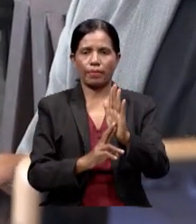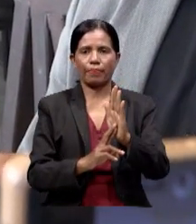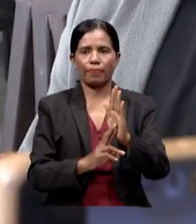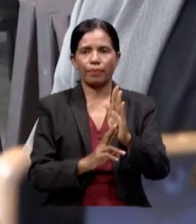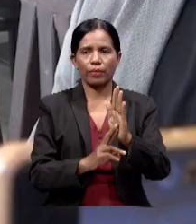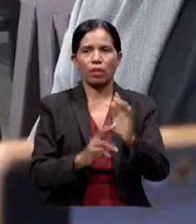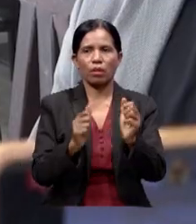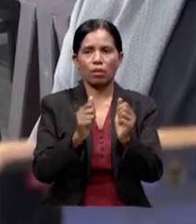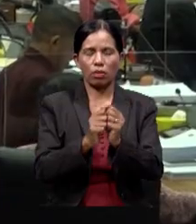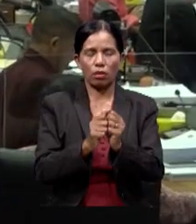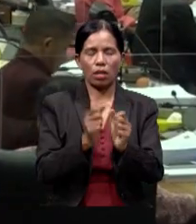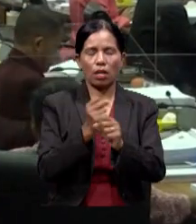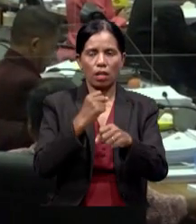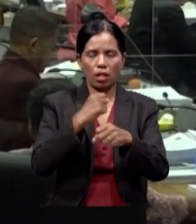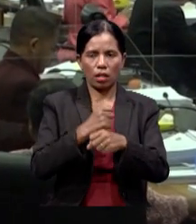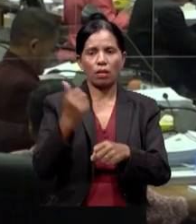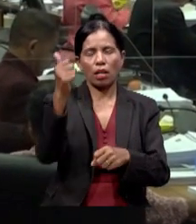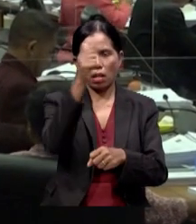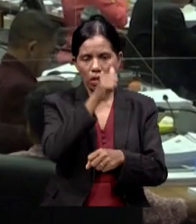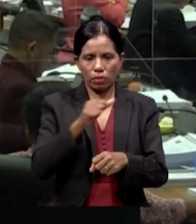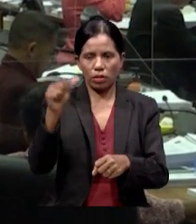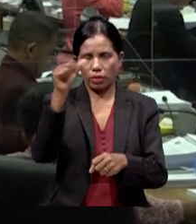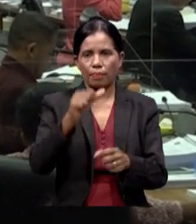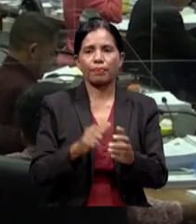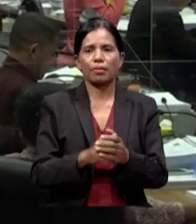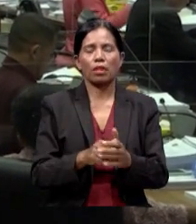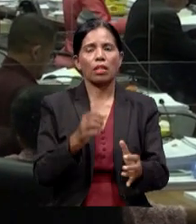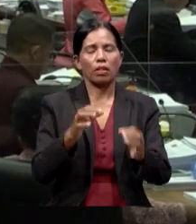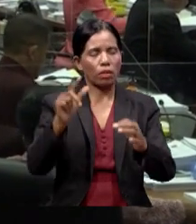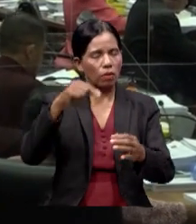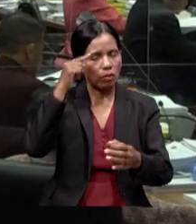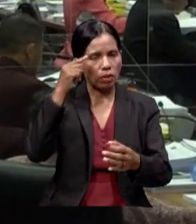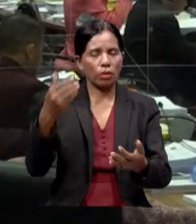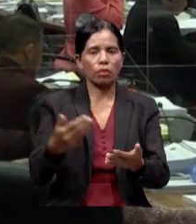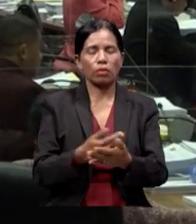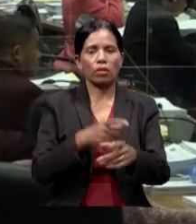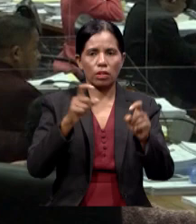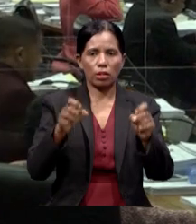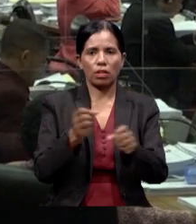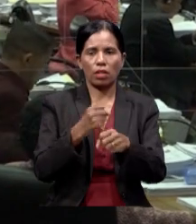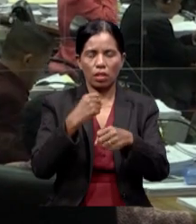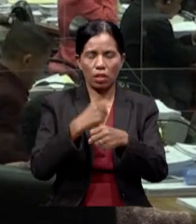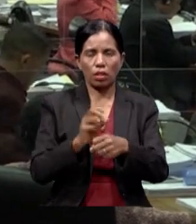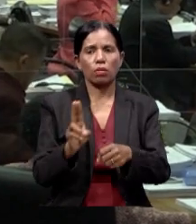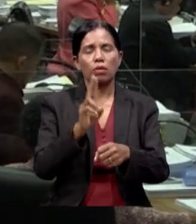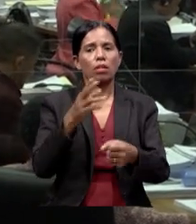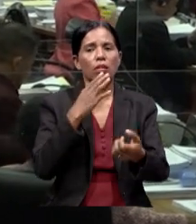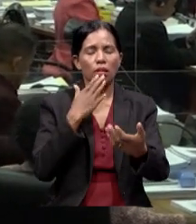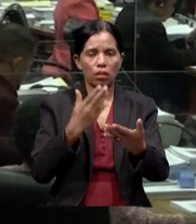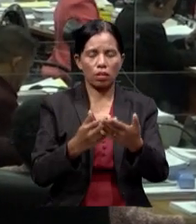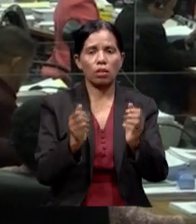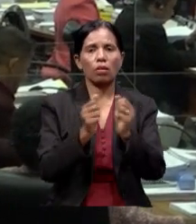ou auditoria. José Ramos Horta Russo, cara governo for no BCMI, tem que ralos estão no a contabilidade